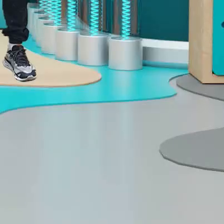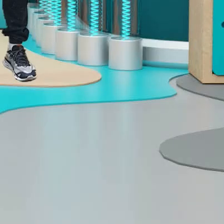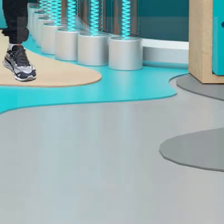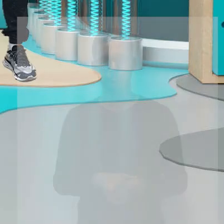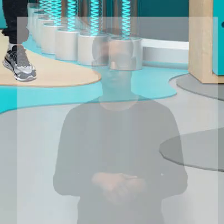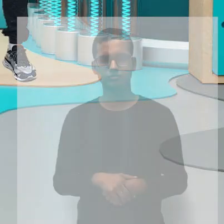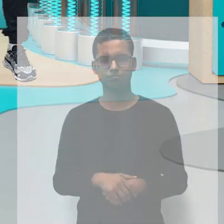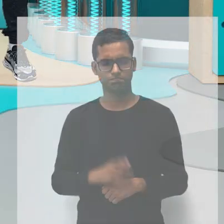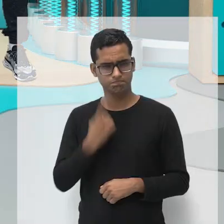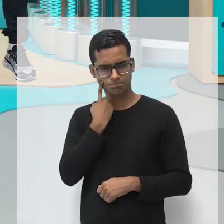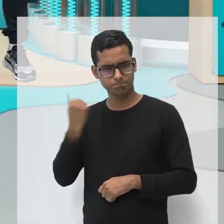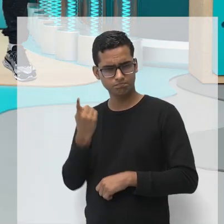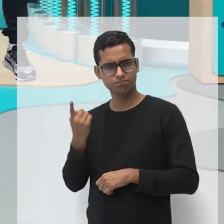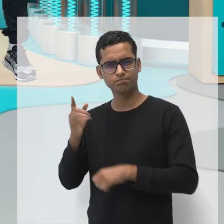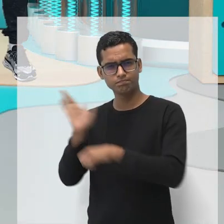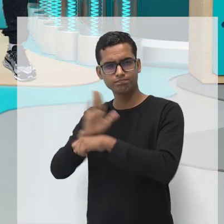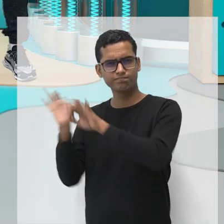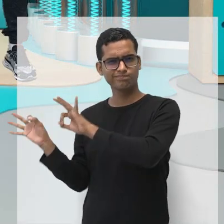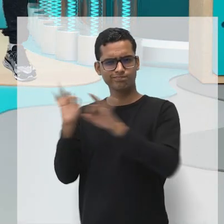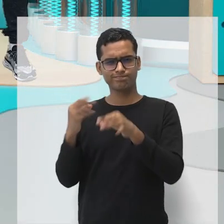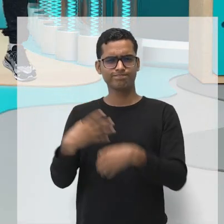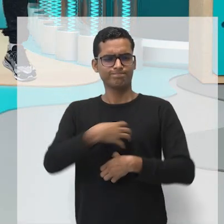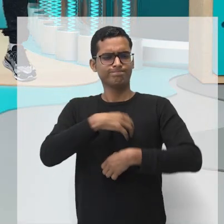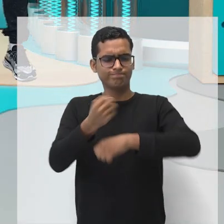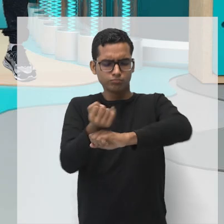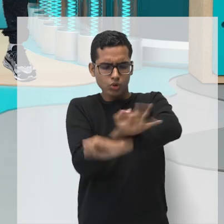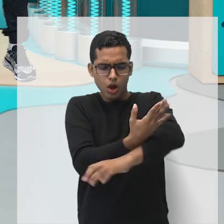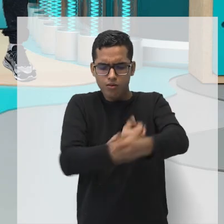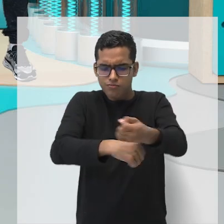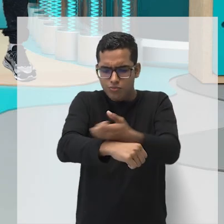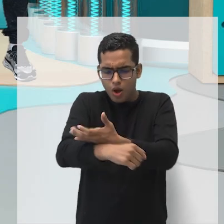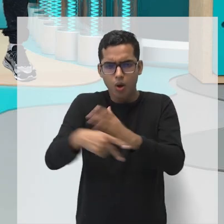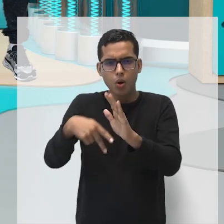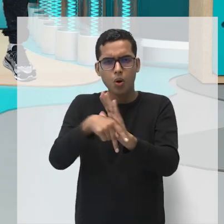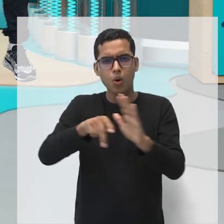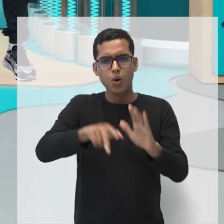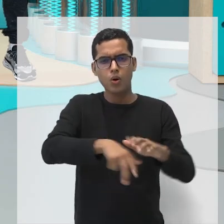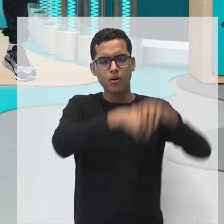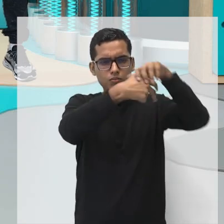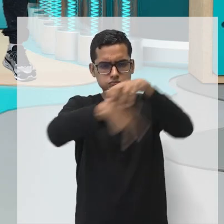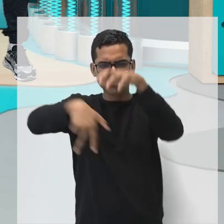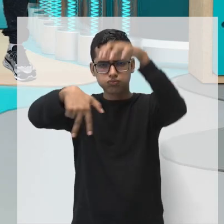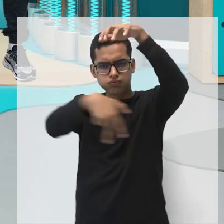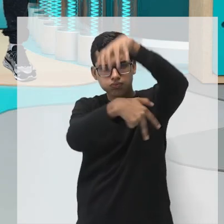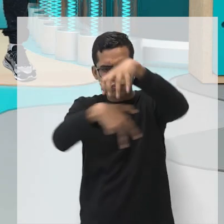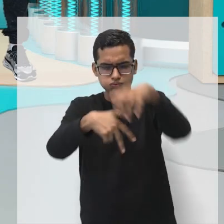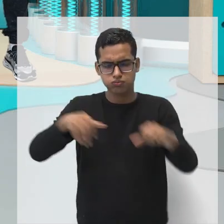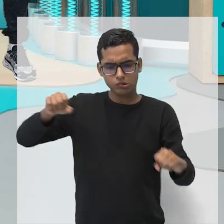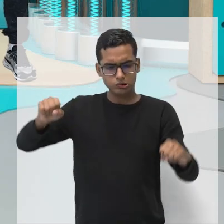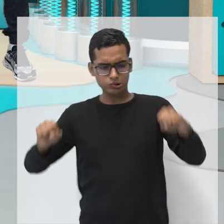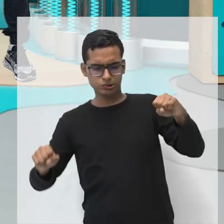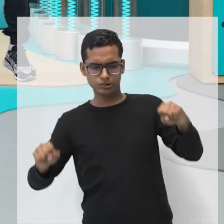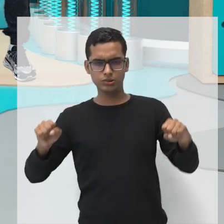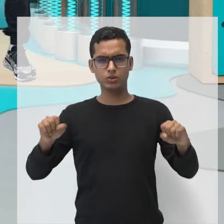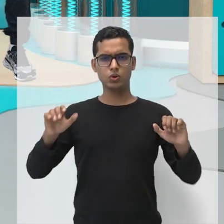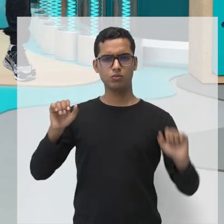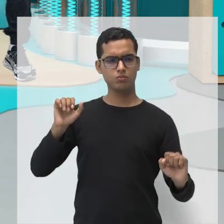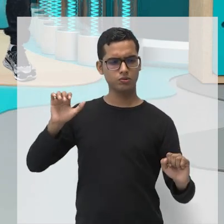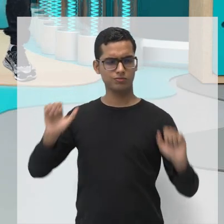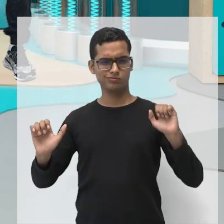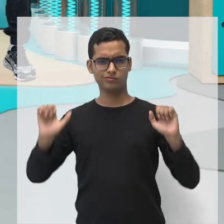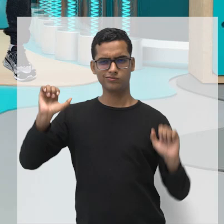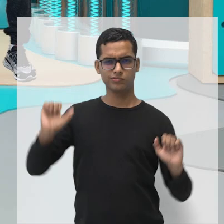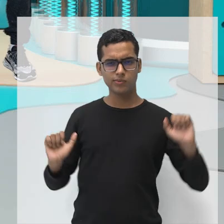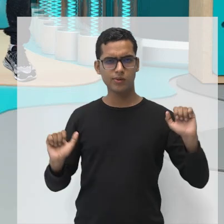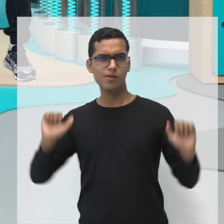E é mais ou menos essa a emoção que o salto de base jump produz ali nos praticantes. Nós vamos conhecer